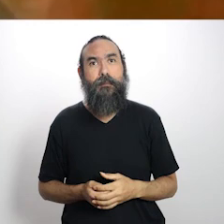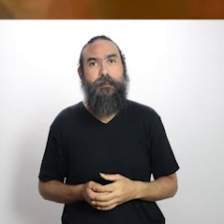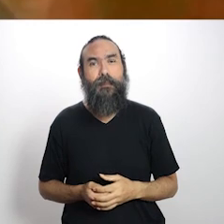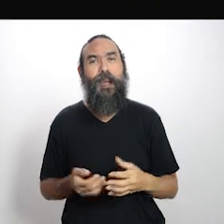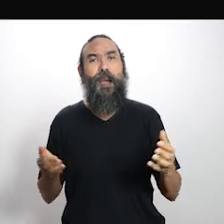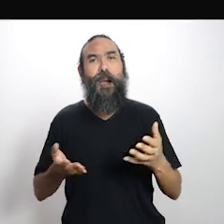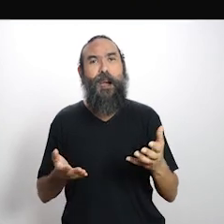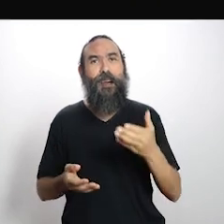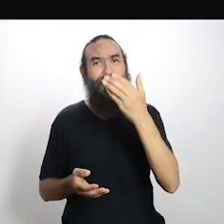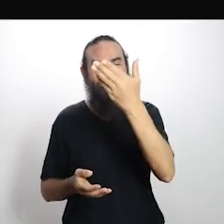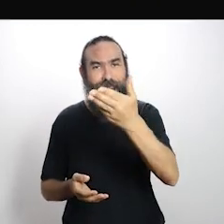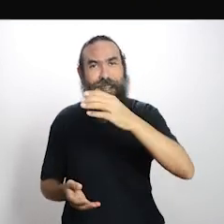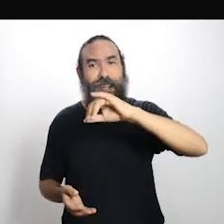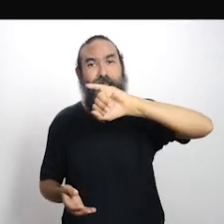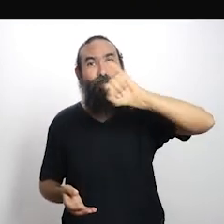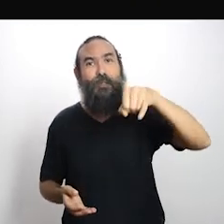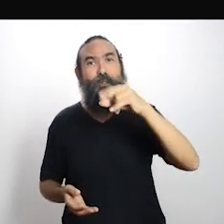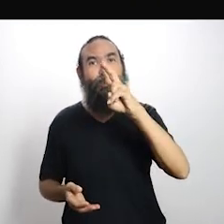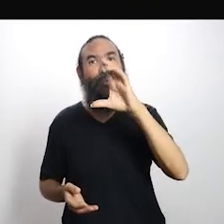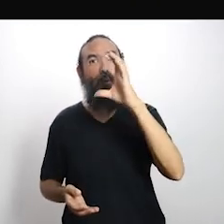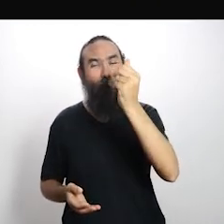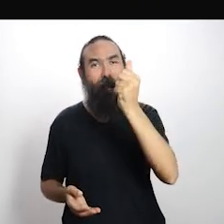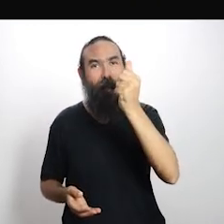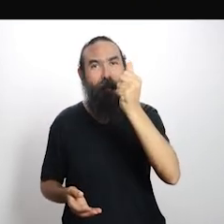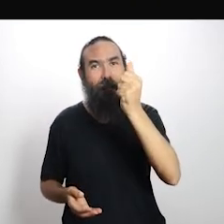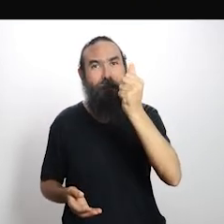nossa na na nossa conversa